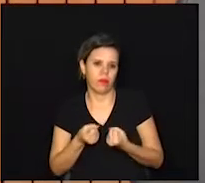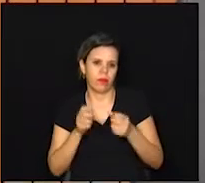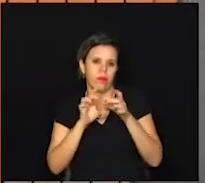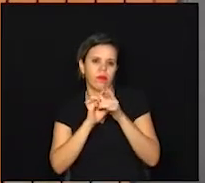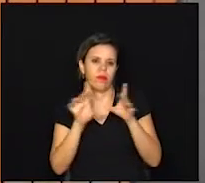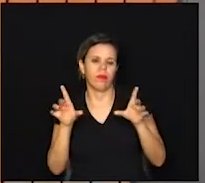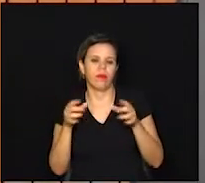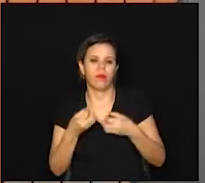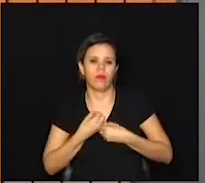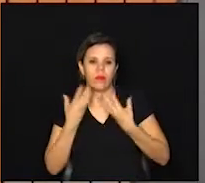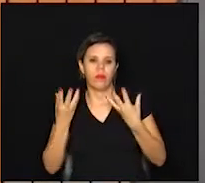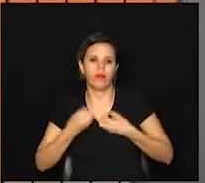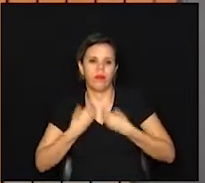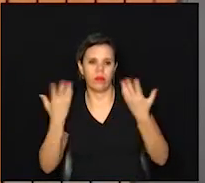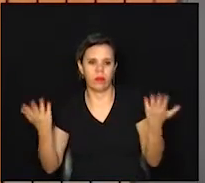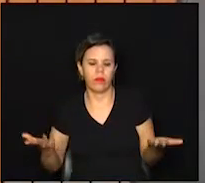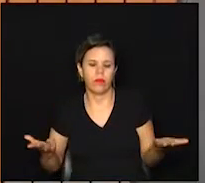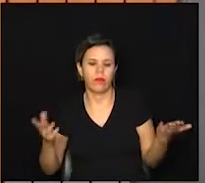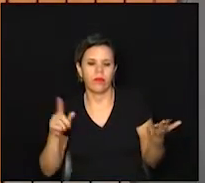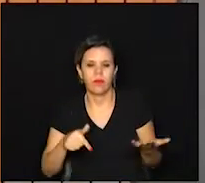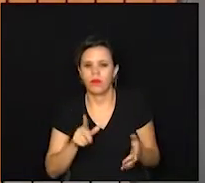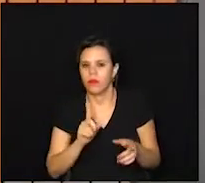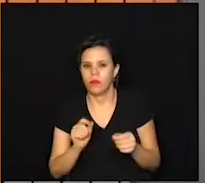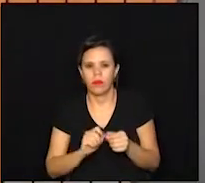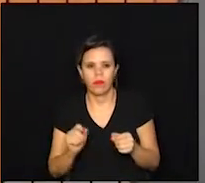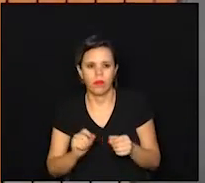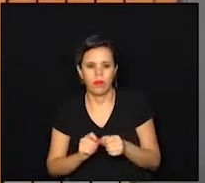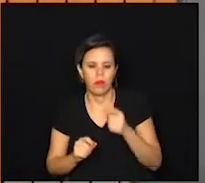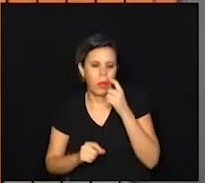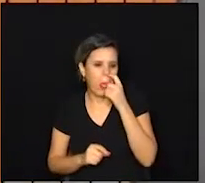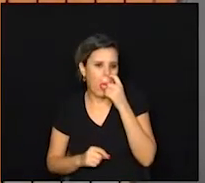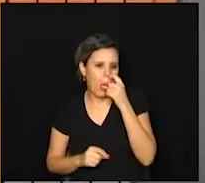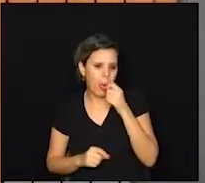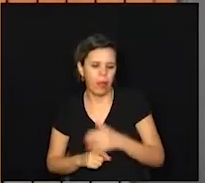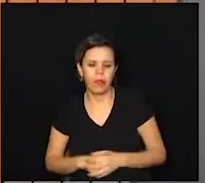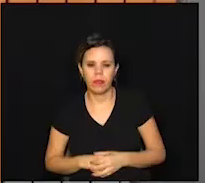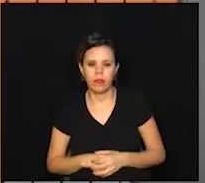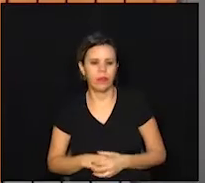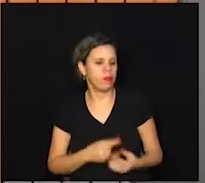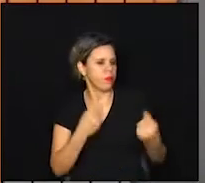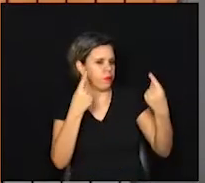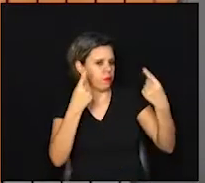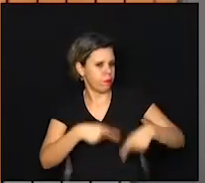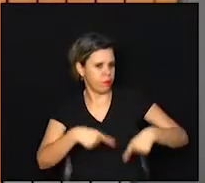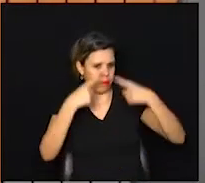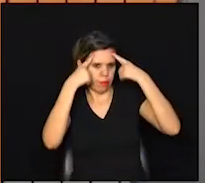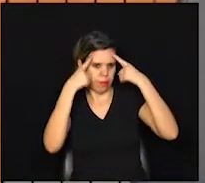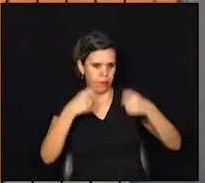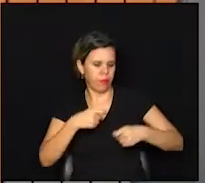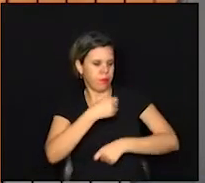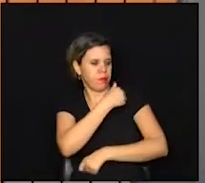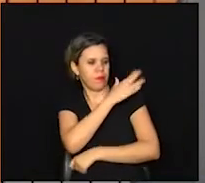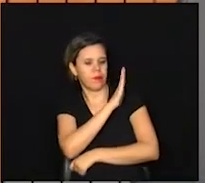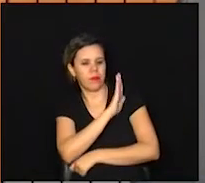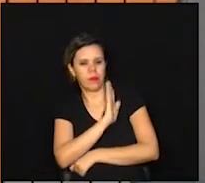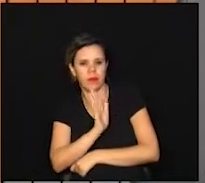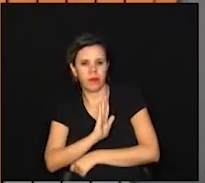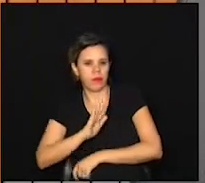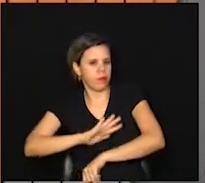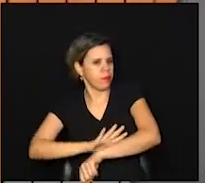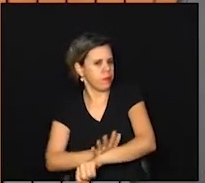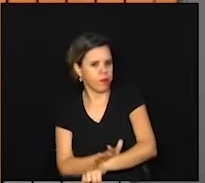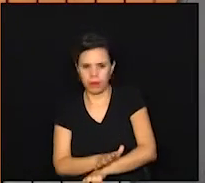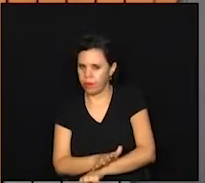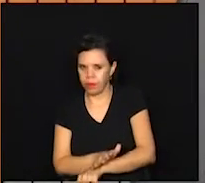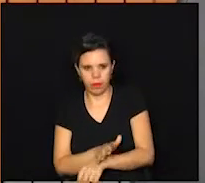de expressão, desde que isso não faça apologia à violência, tortura, preconceito, racismo